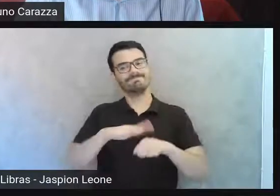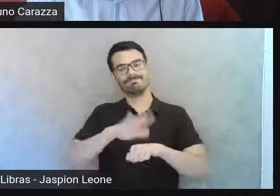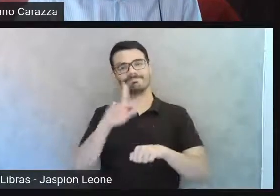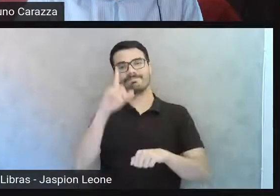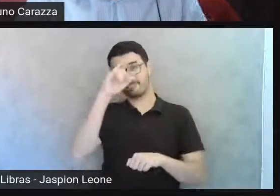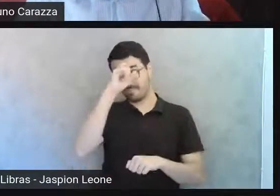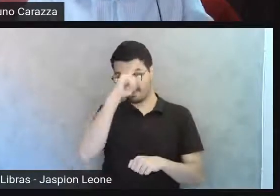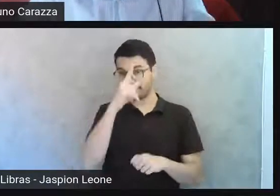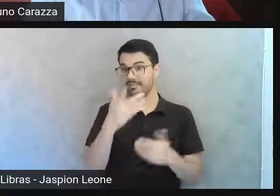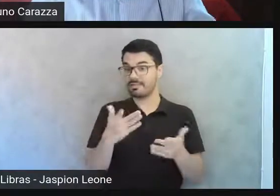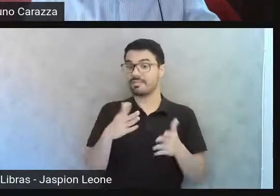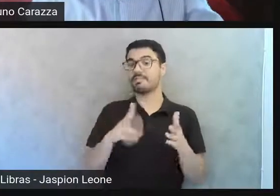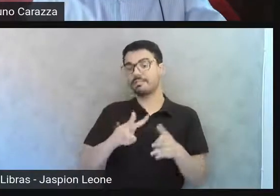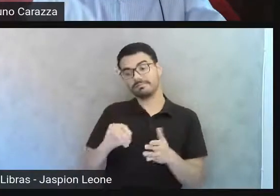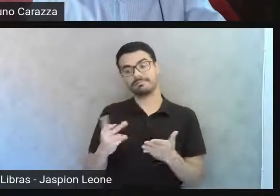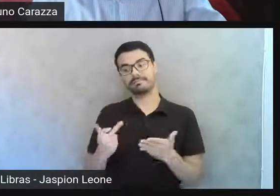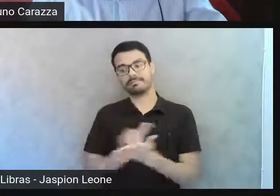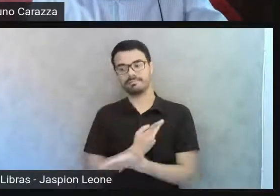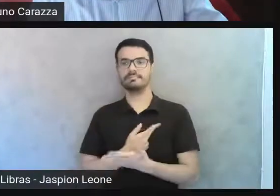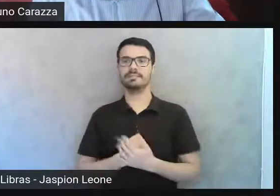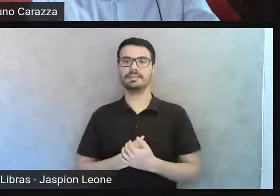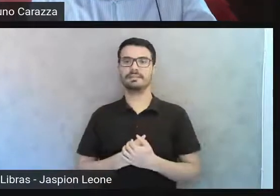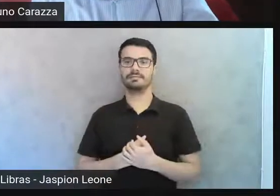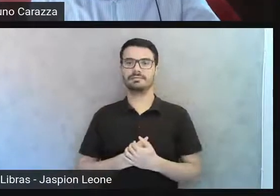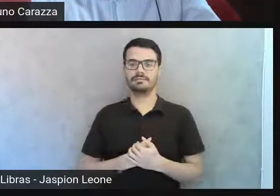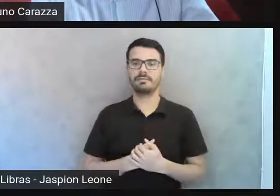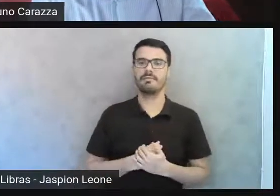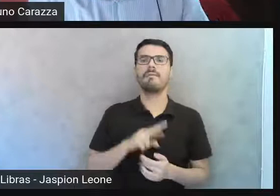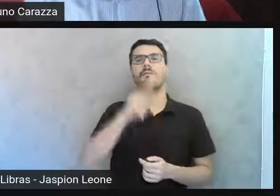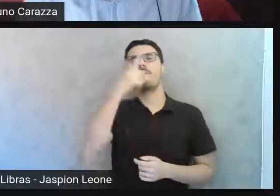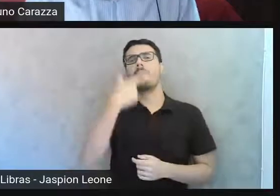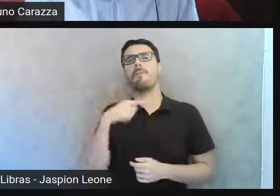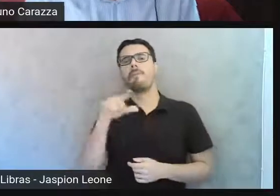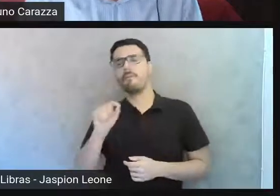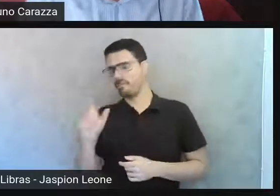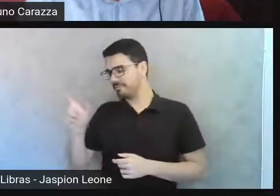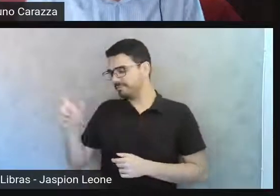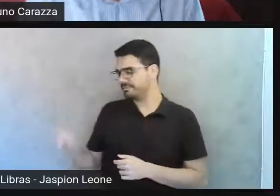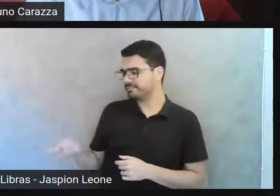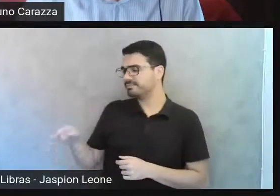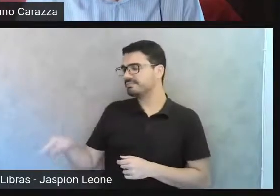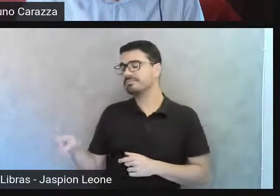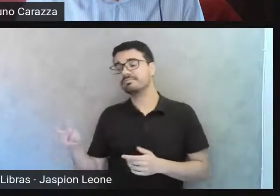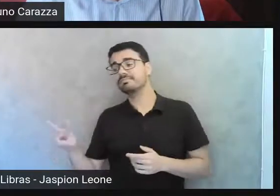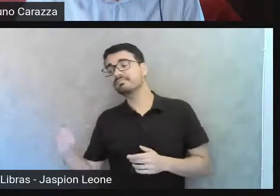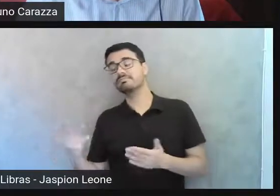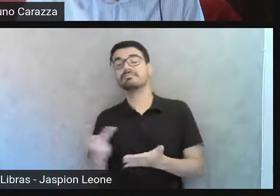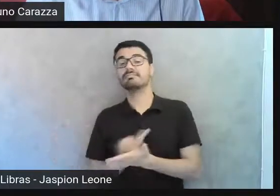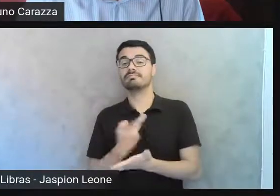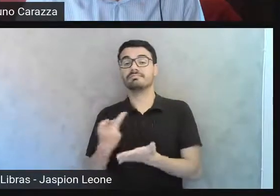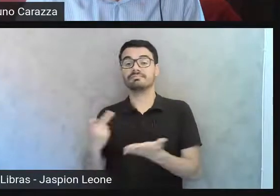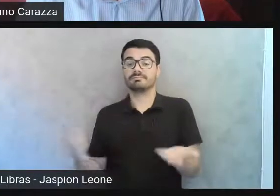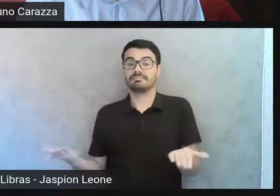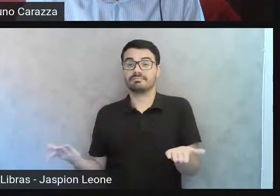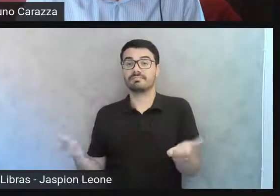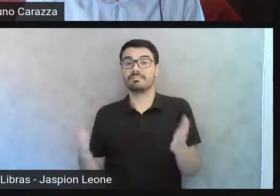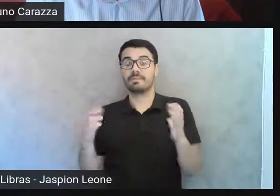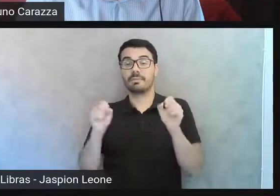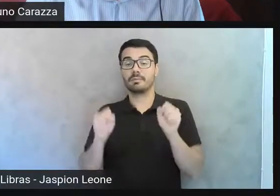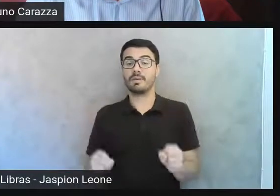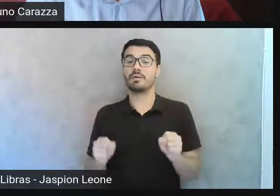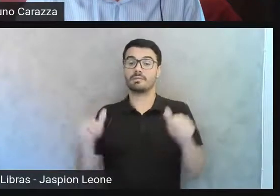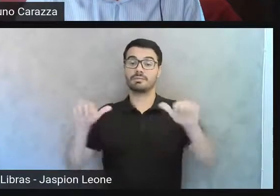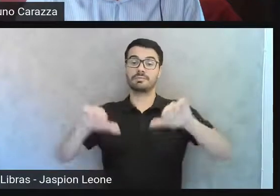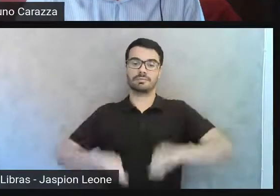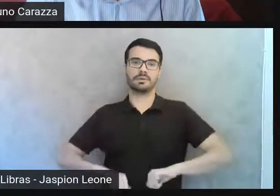sobrar no campo, né? Ninguém parou para pensar quem vai sobrar, né? E que pode ser pior, nada tão